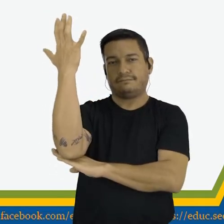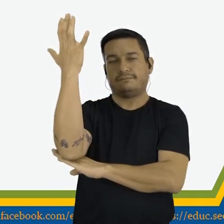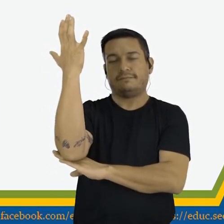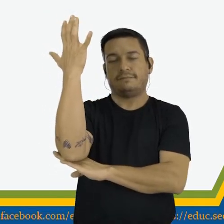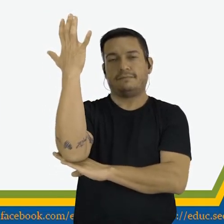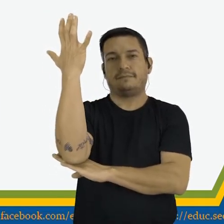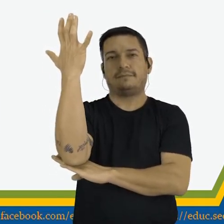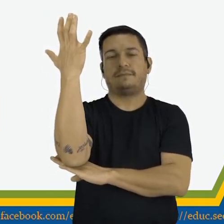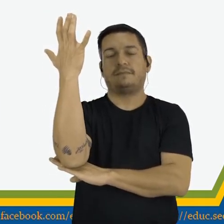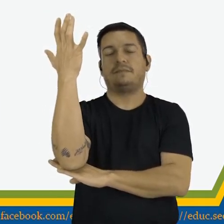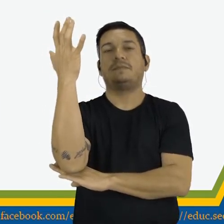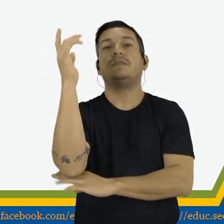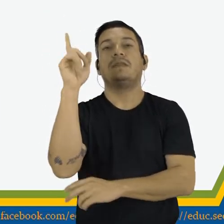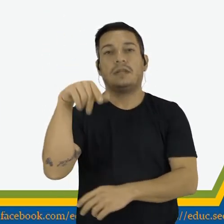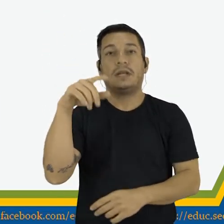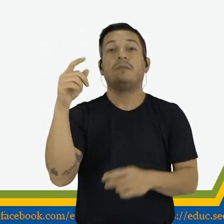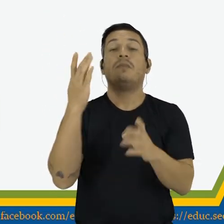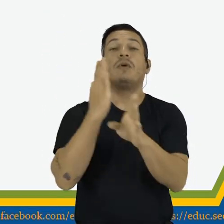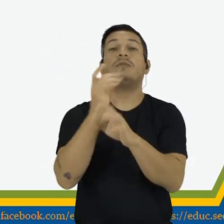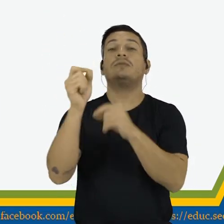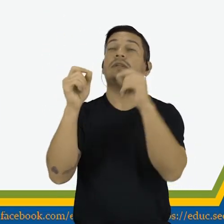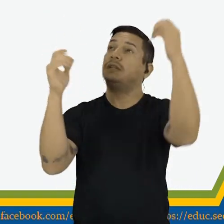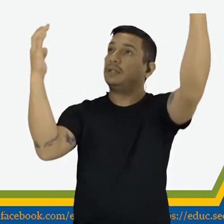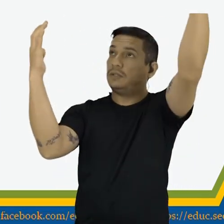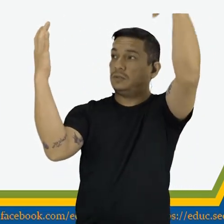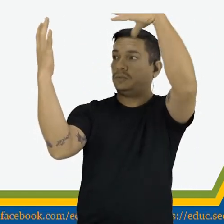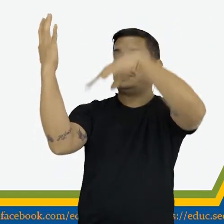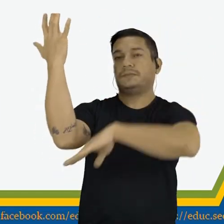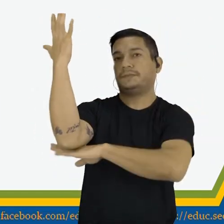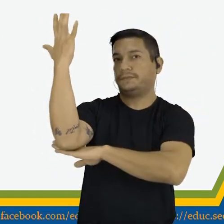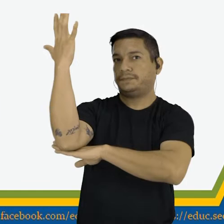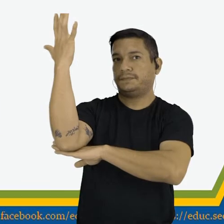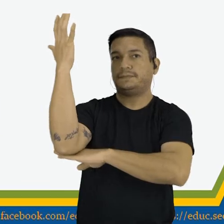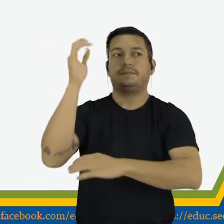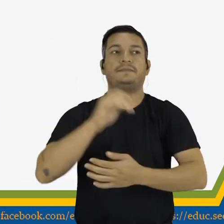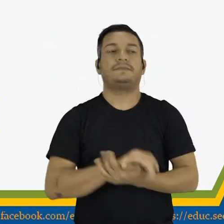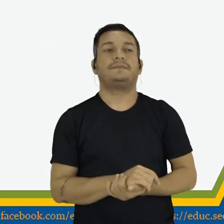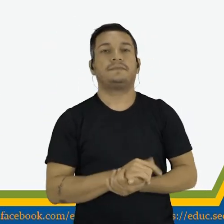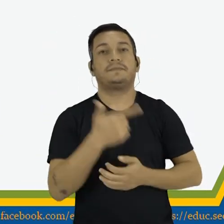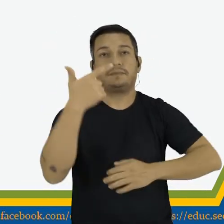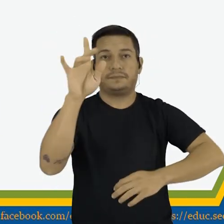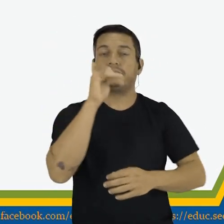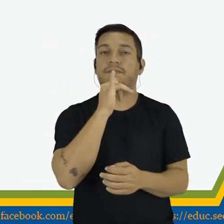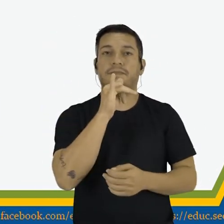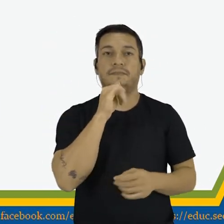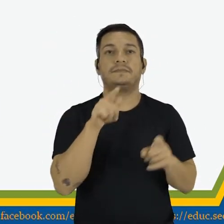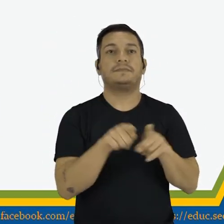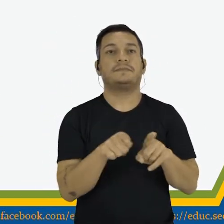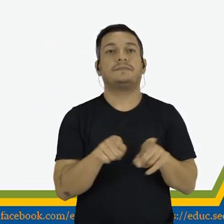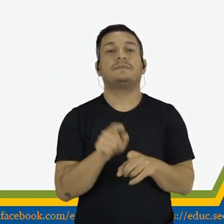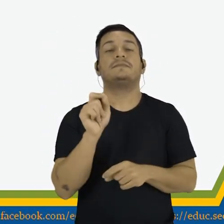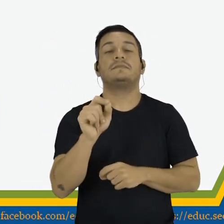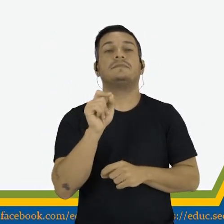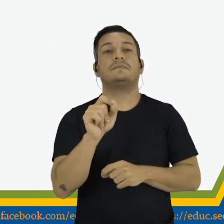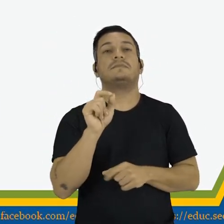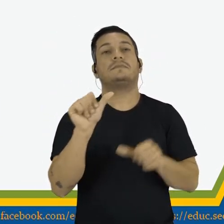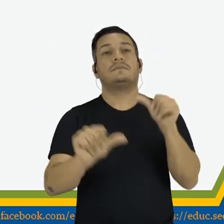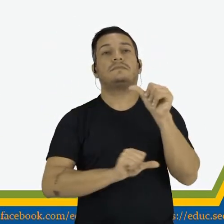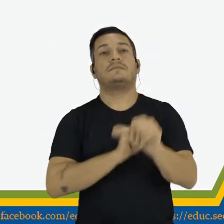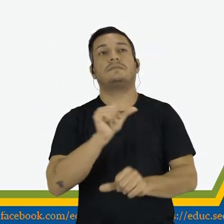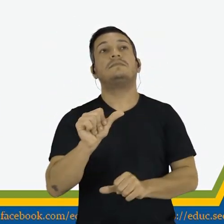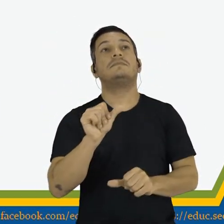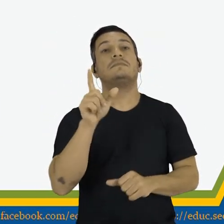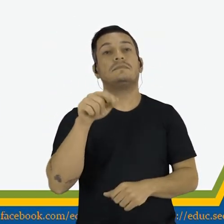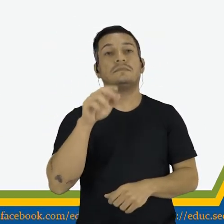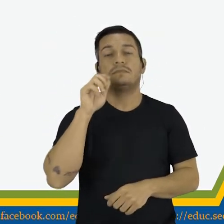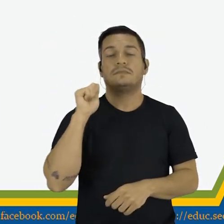por meio da ação da luz, correto? Um outro exemplo de transformação